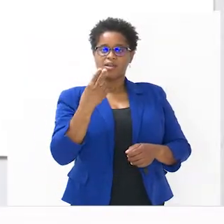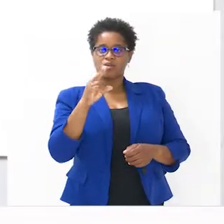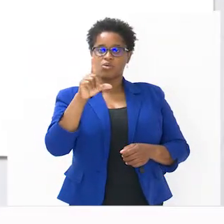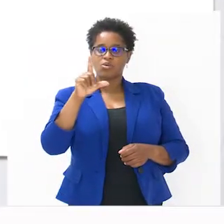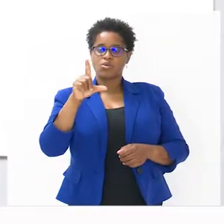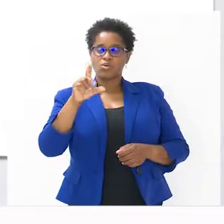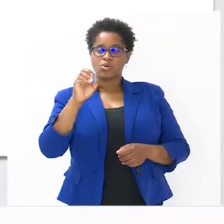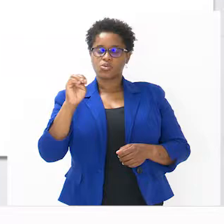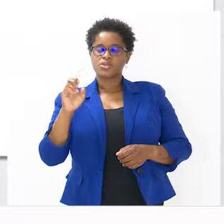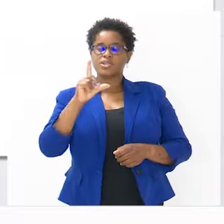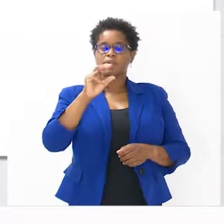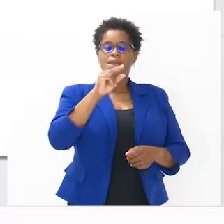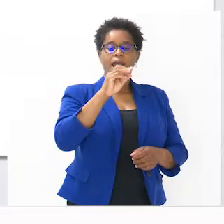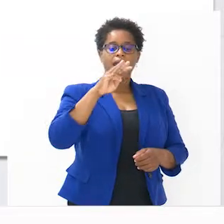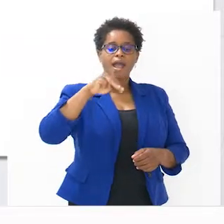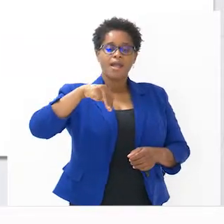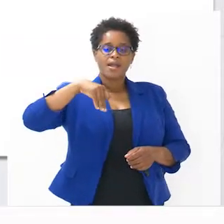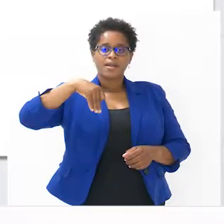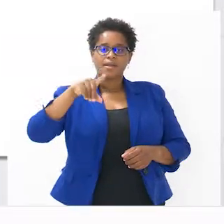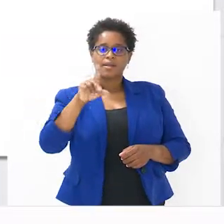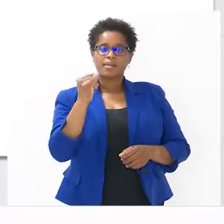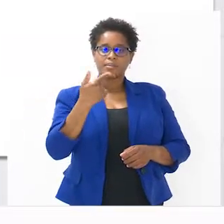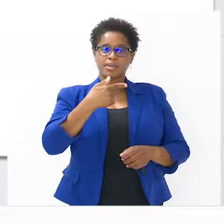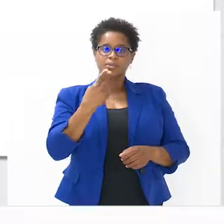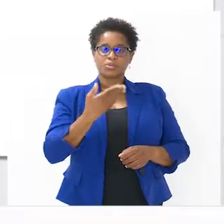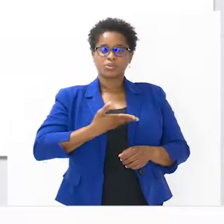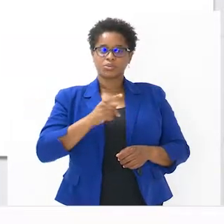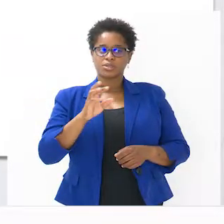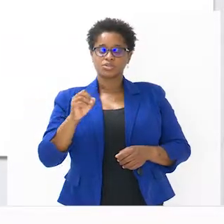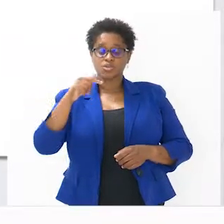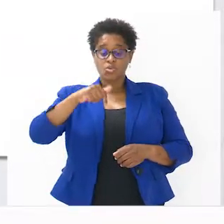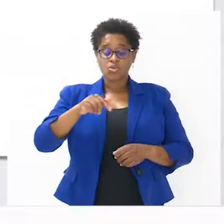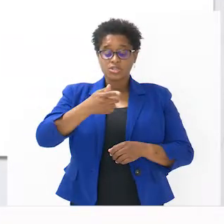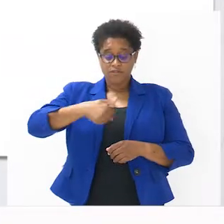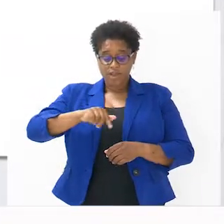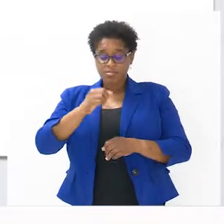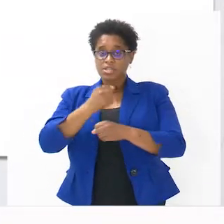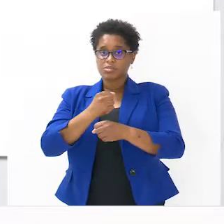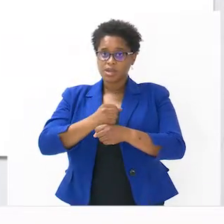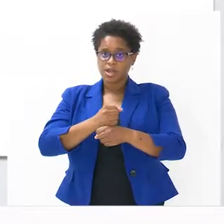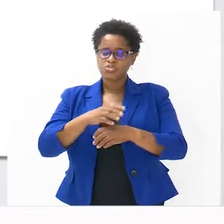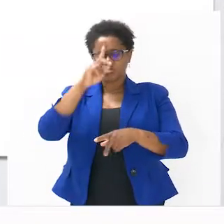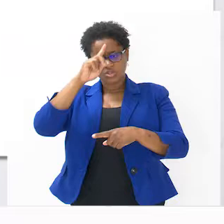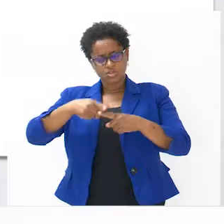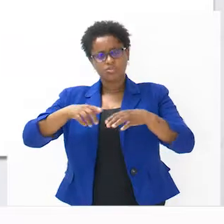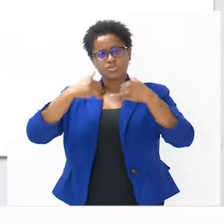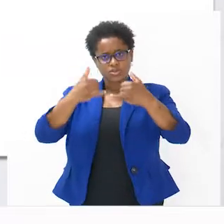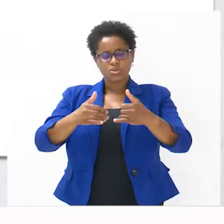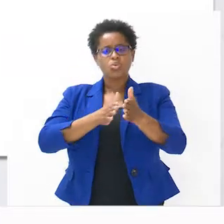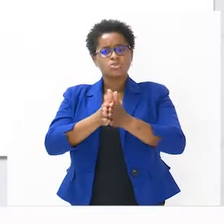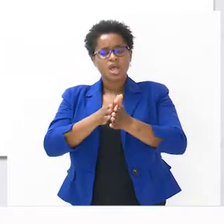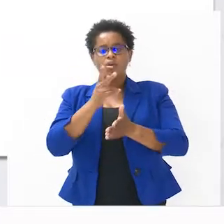Ângulos e amplitudes. Hoje nós vamos trabalhar os seguintes objetivos: usar